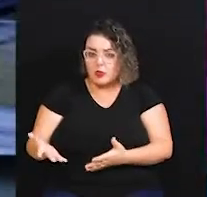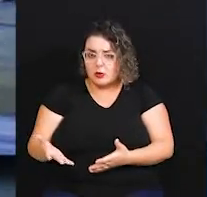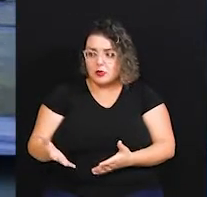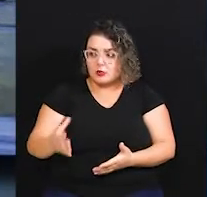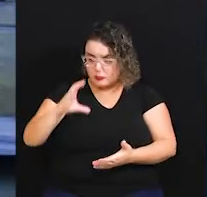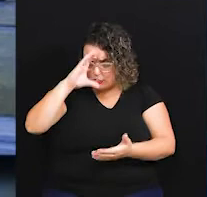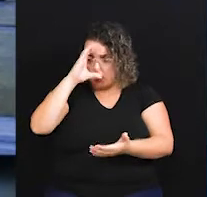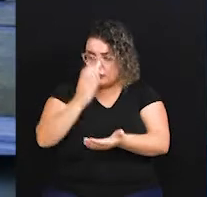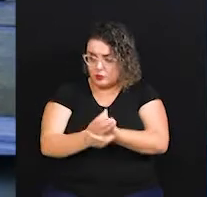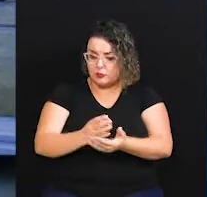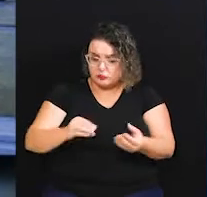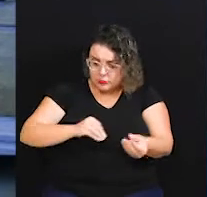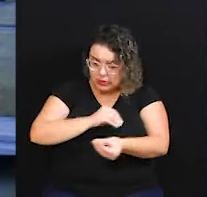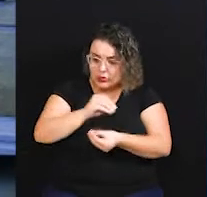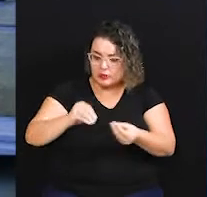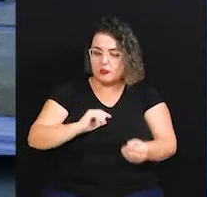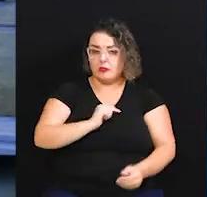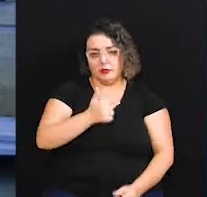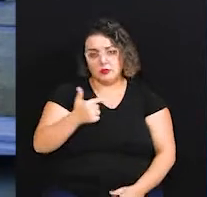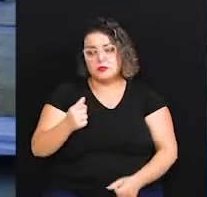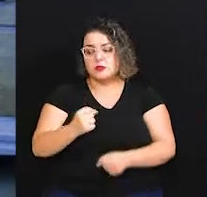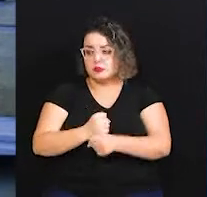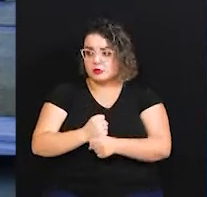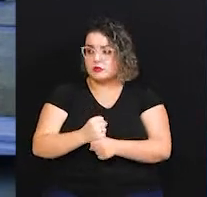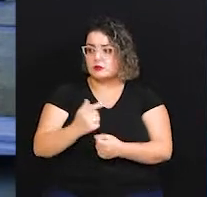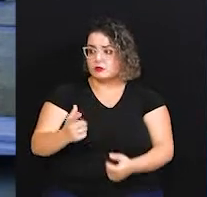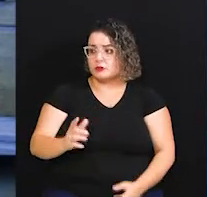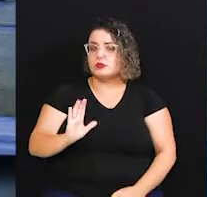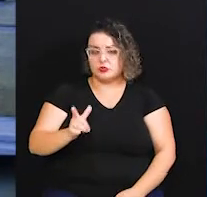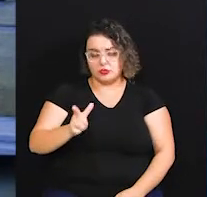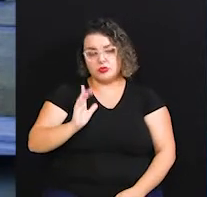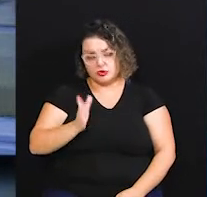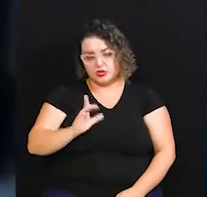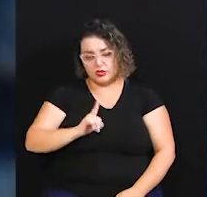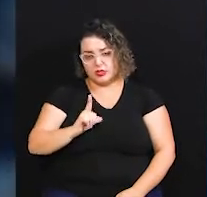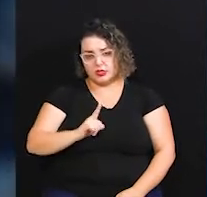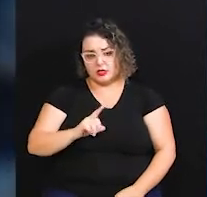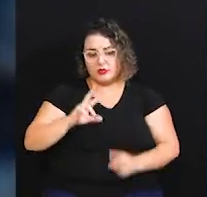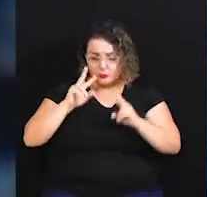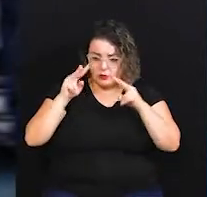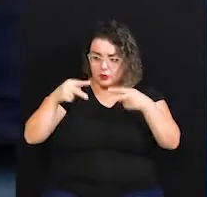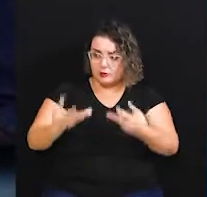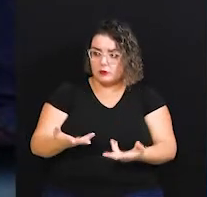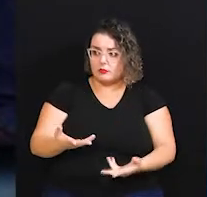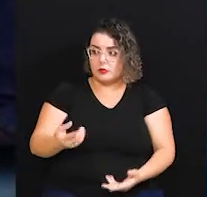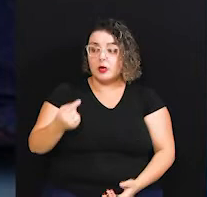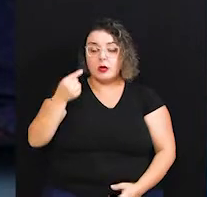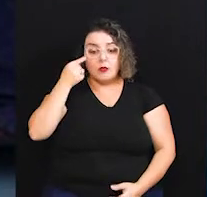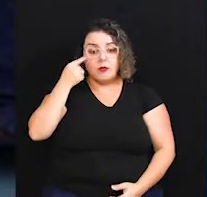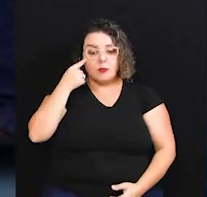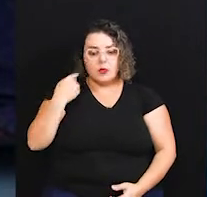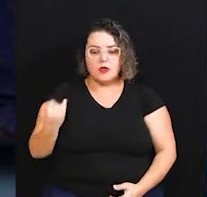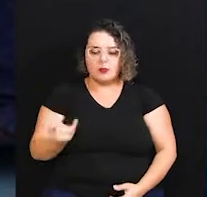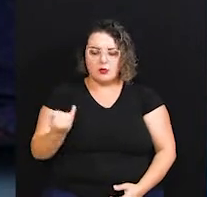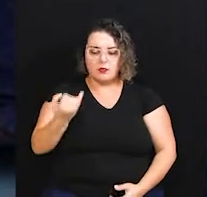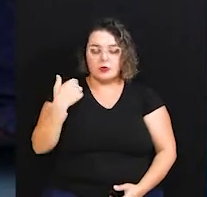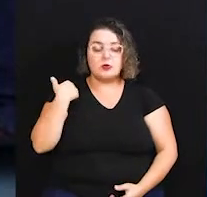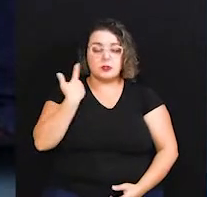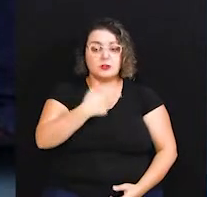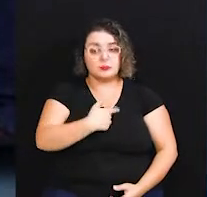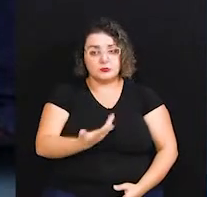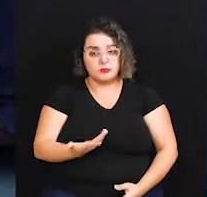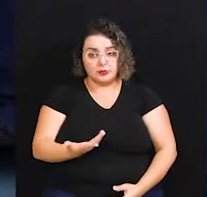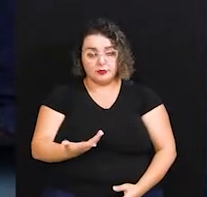se envolveu, já são 22 anos e vocês já têm um reconhecimento, né? Eu penso assim, é muito importante para a gente